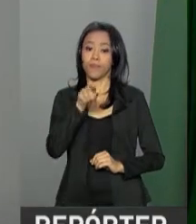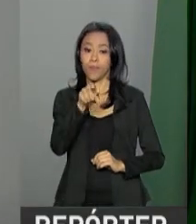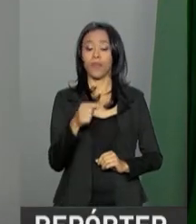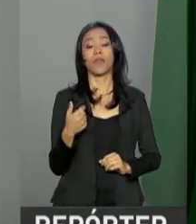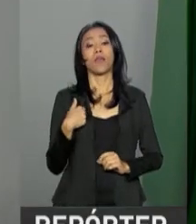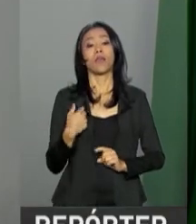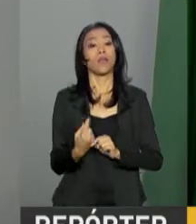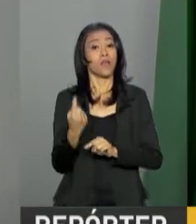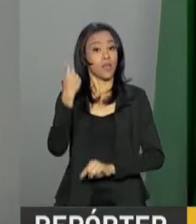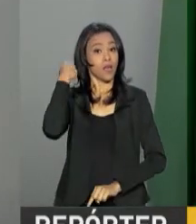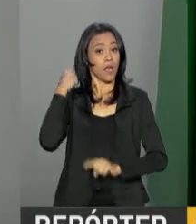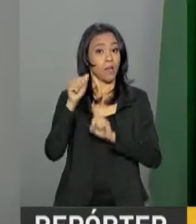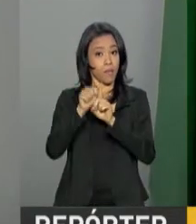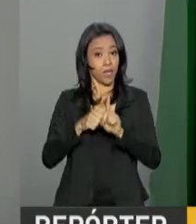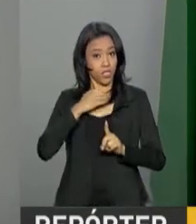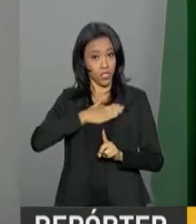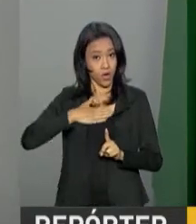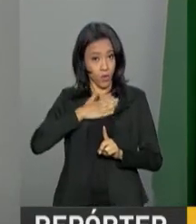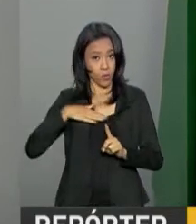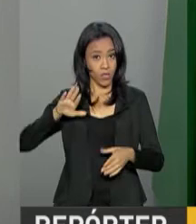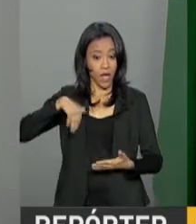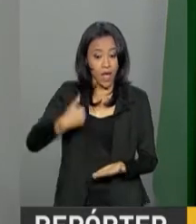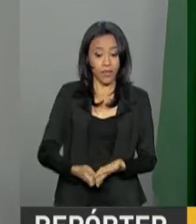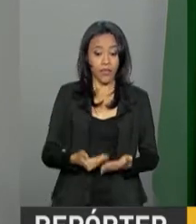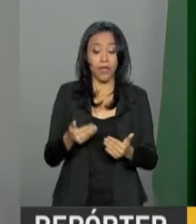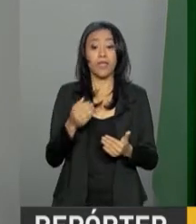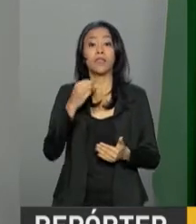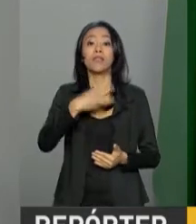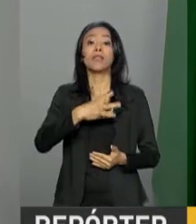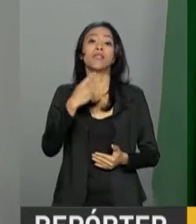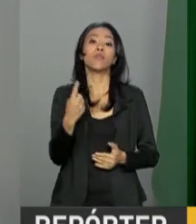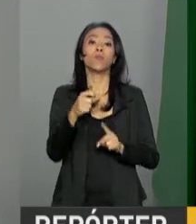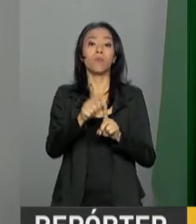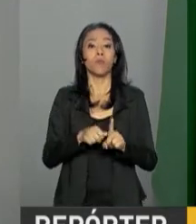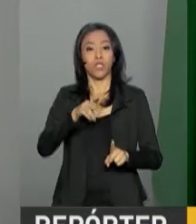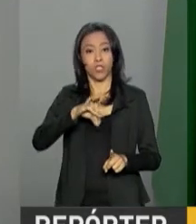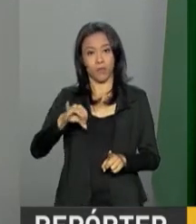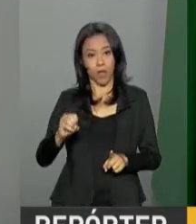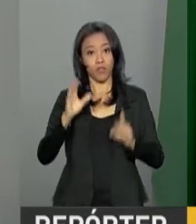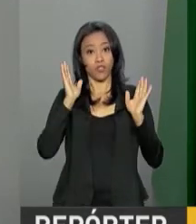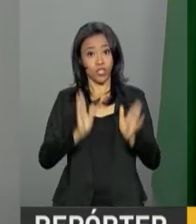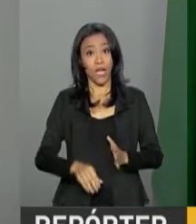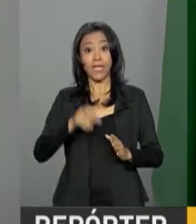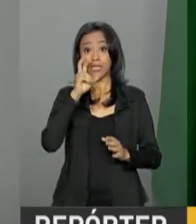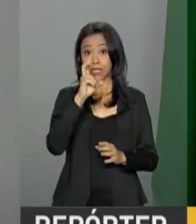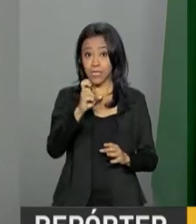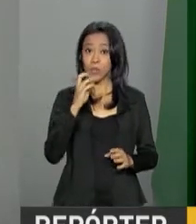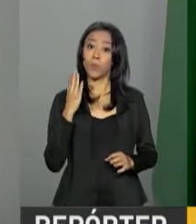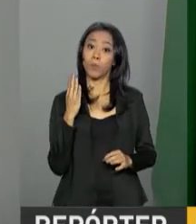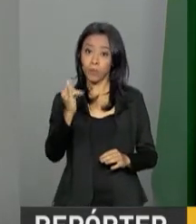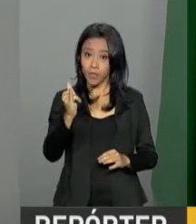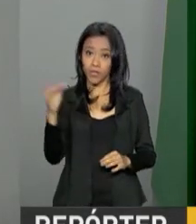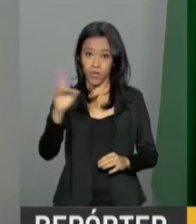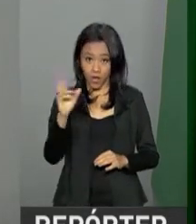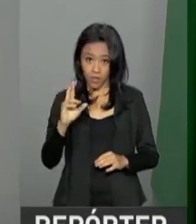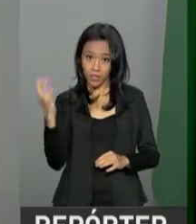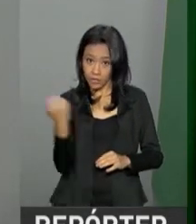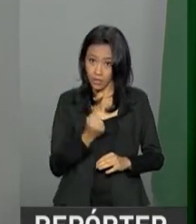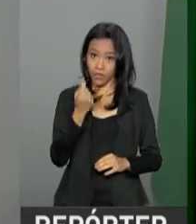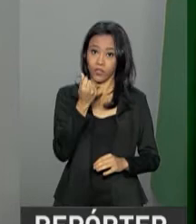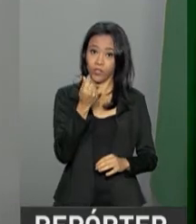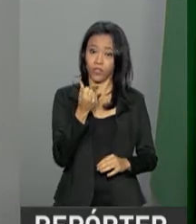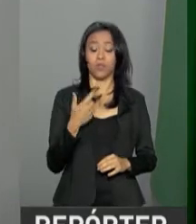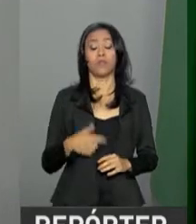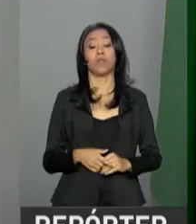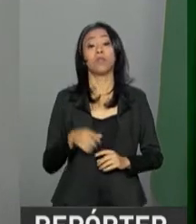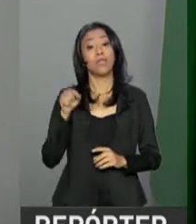agosto do ano passado até 31 de maio deste ano nós já tivemos um saque de 5 bilhões de reais com a possibilidade de que esse só